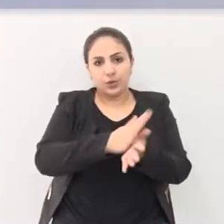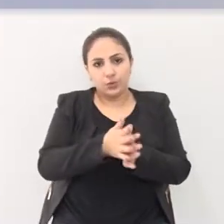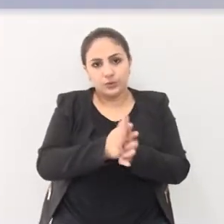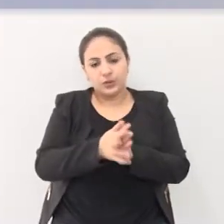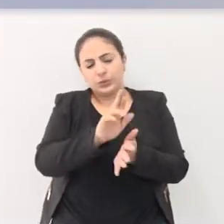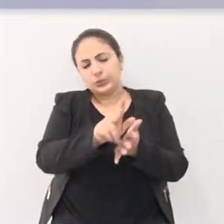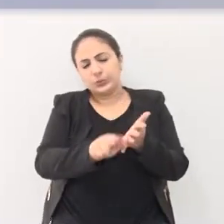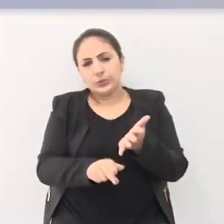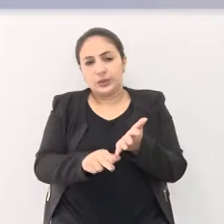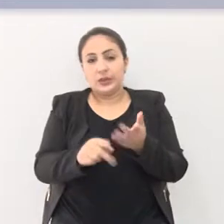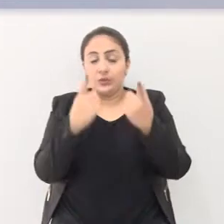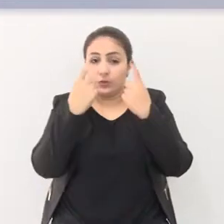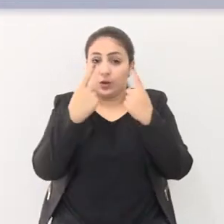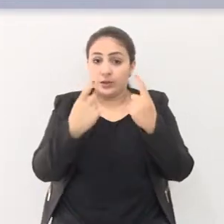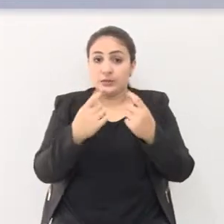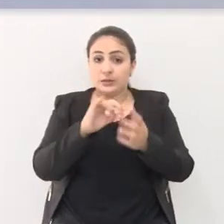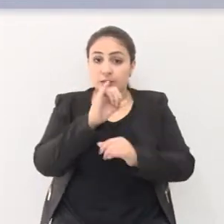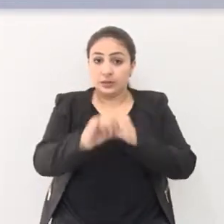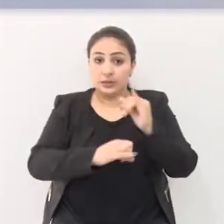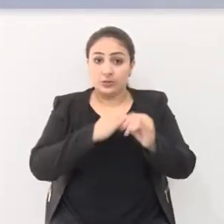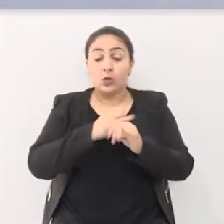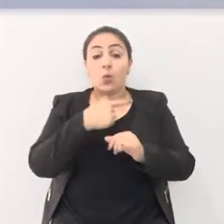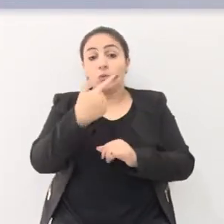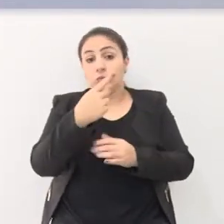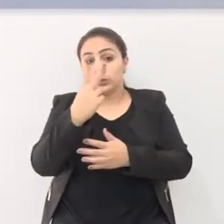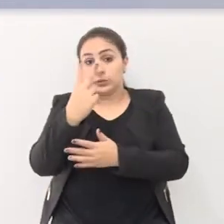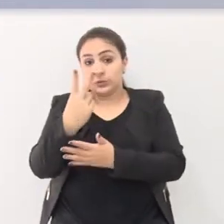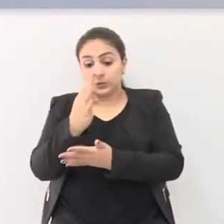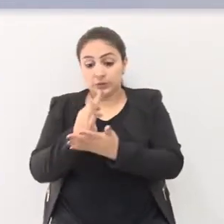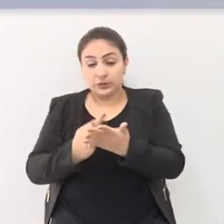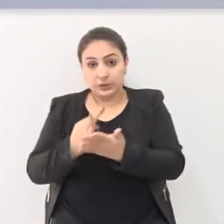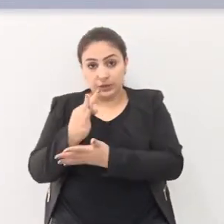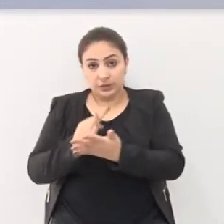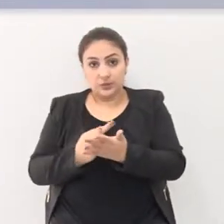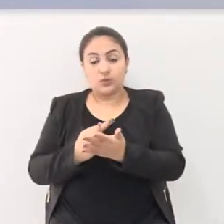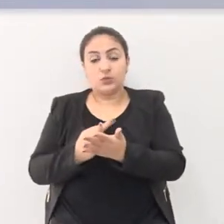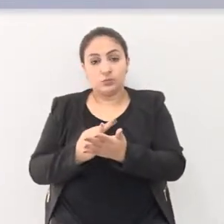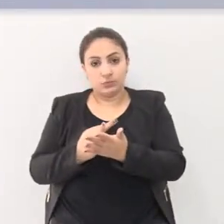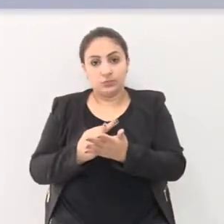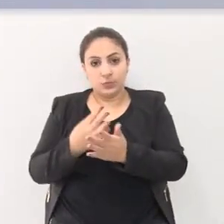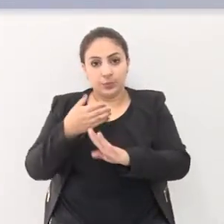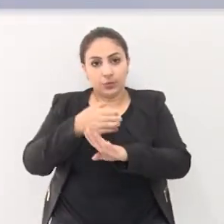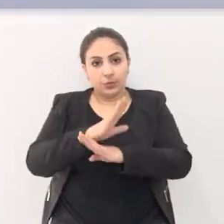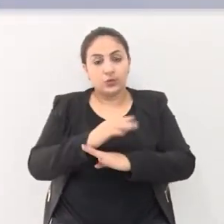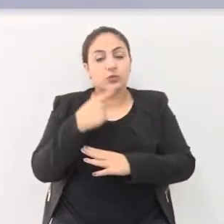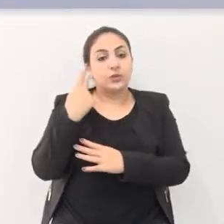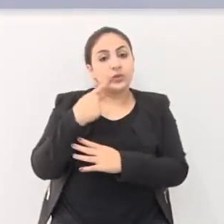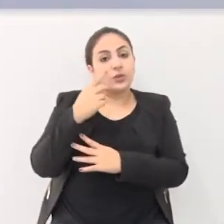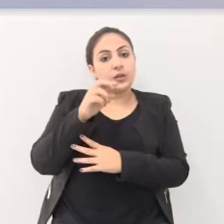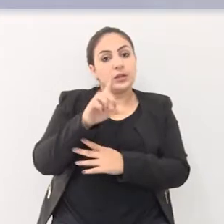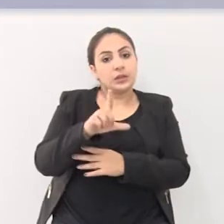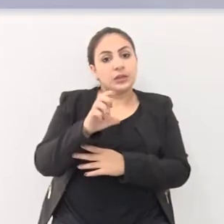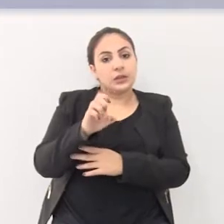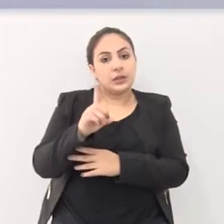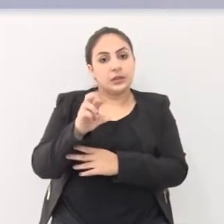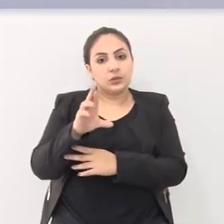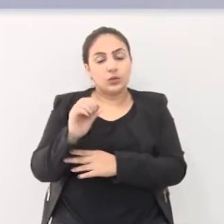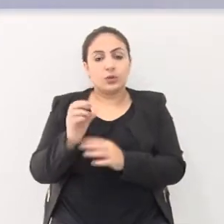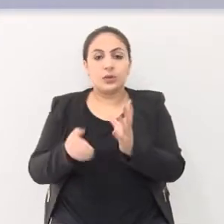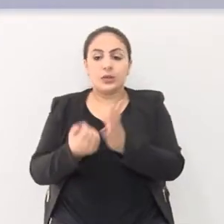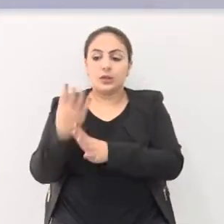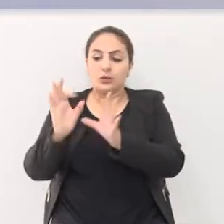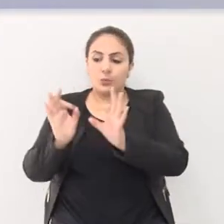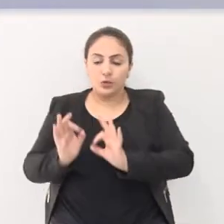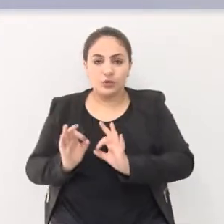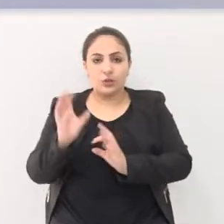preconceito e violência na internet. Outros 2 textos aprovados foram o do vereador Leandro Rosso, criando